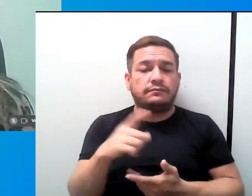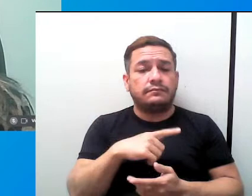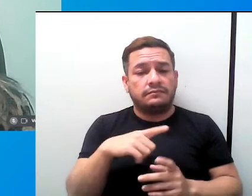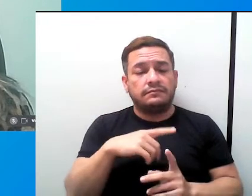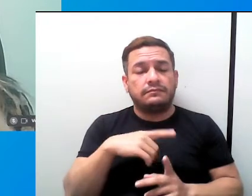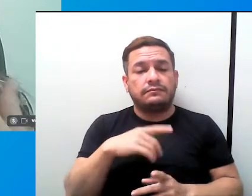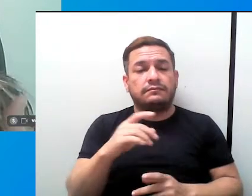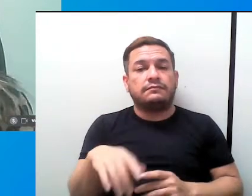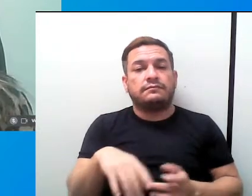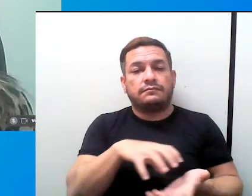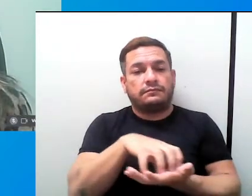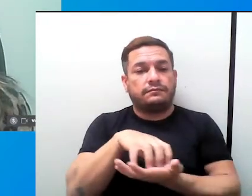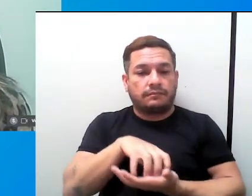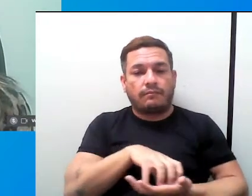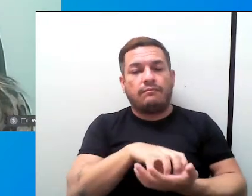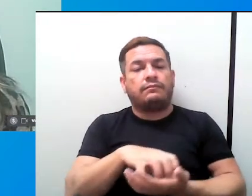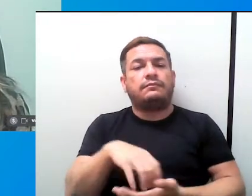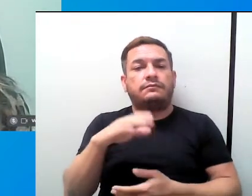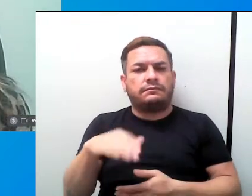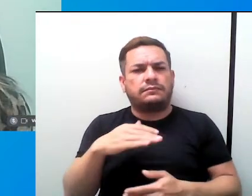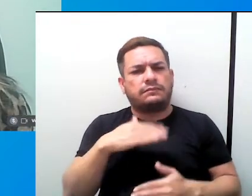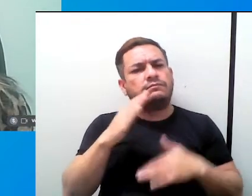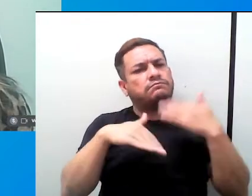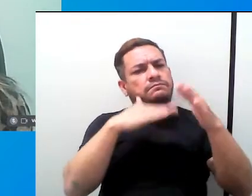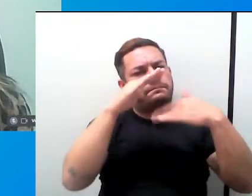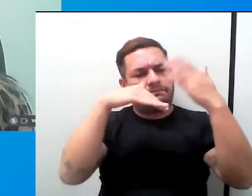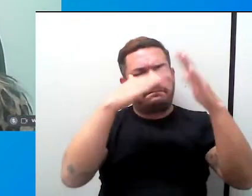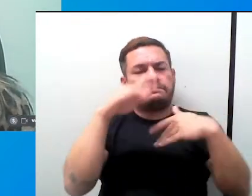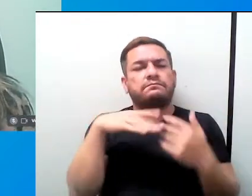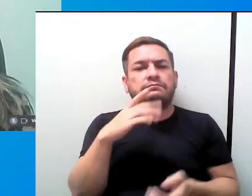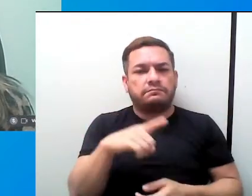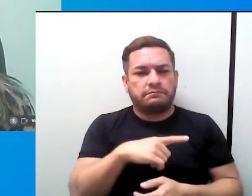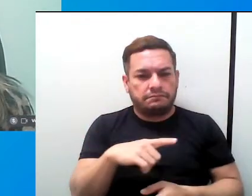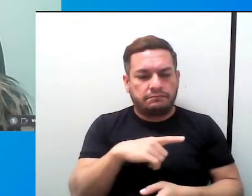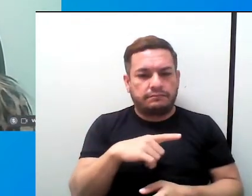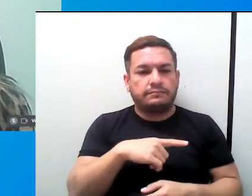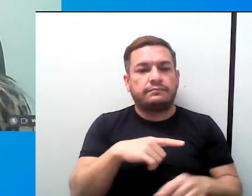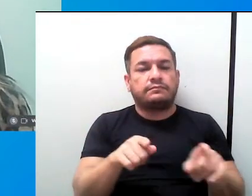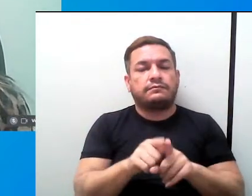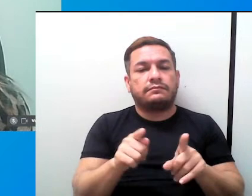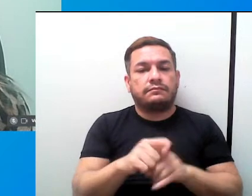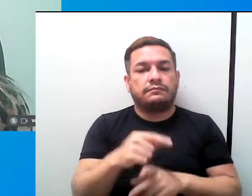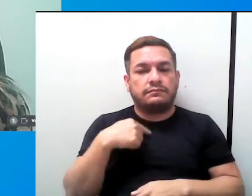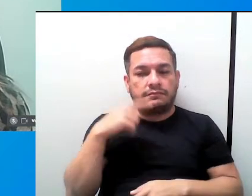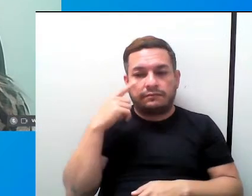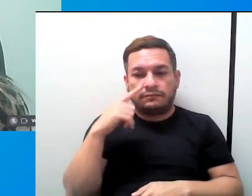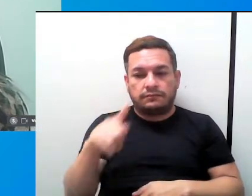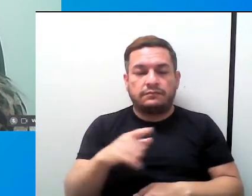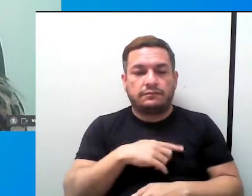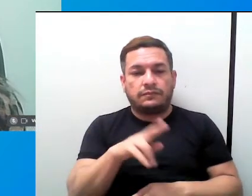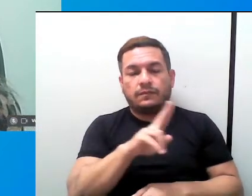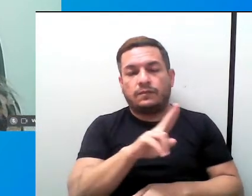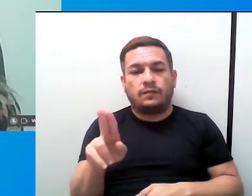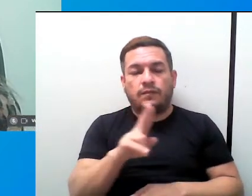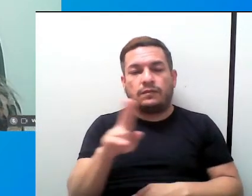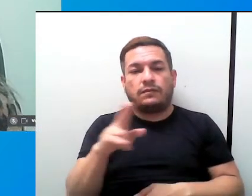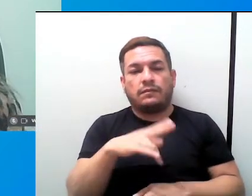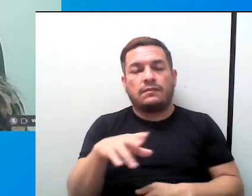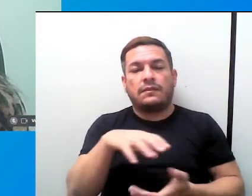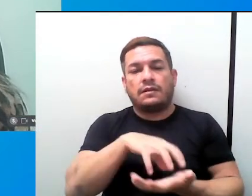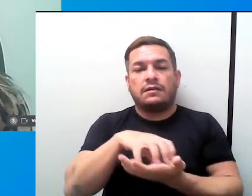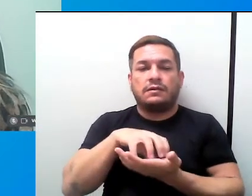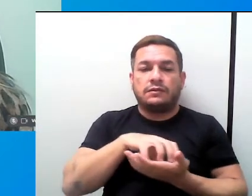que já estão com passos bastante avançados, e pelo que eu vi, o nome das instituições que a Amélia